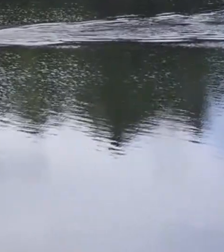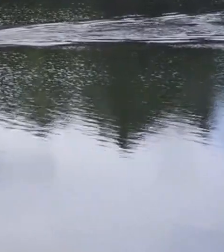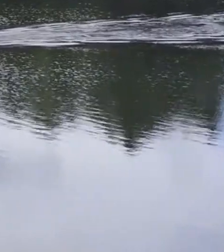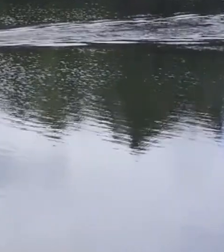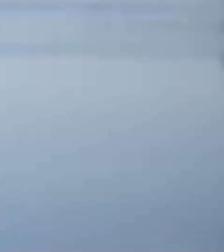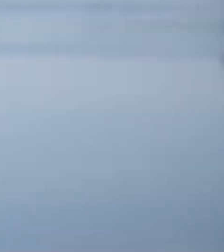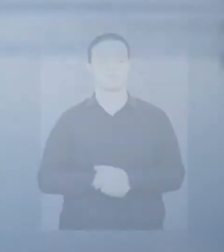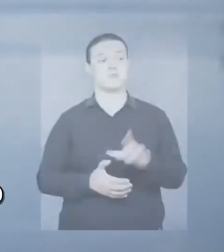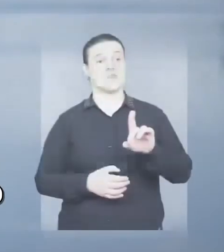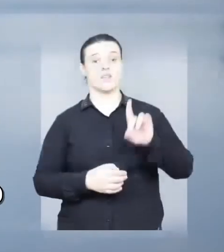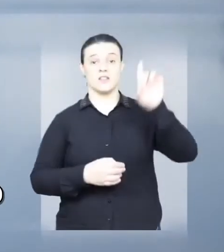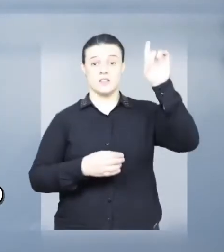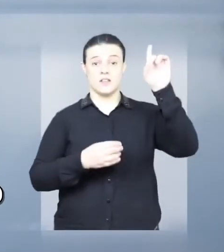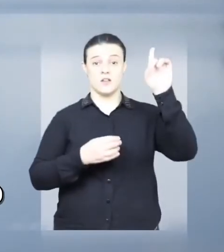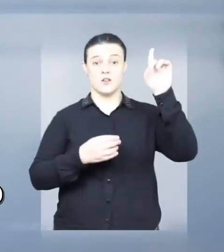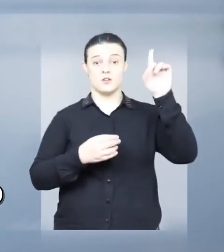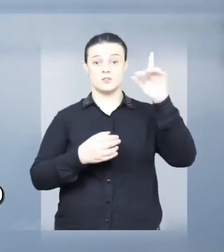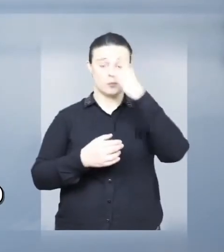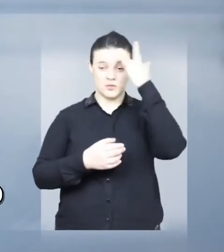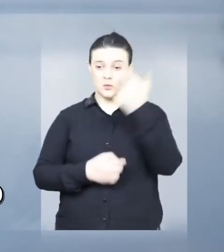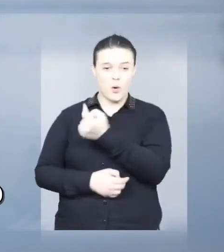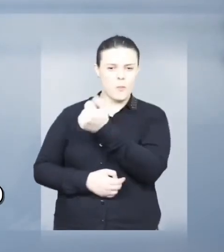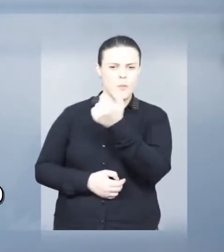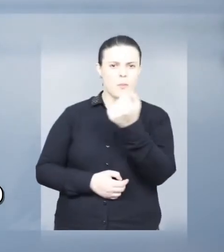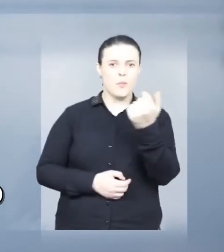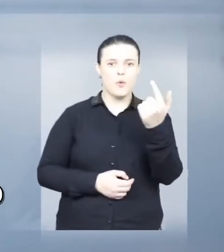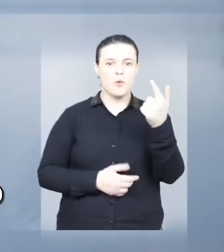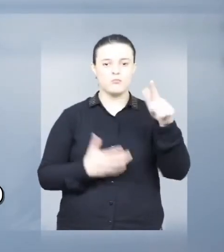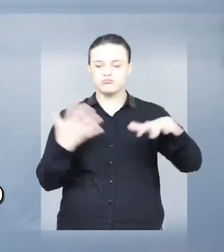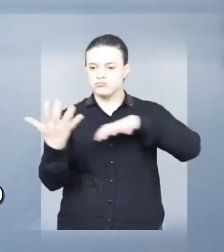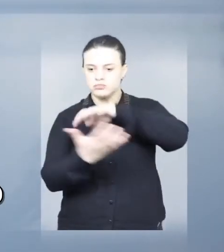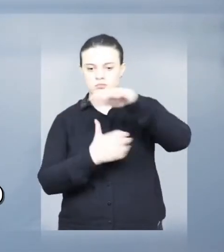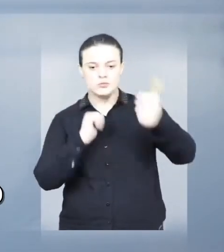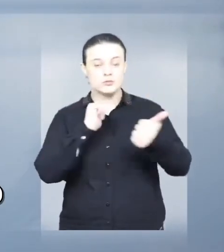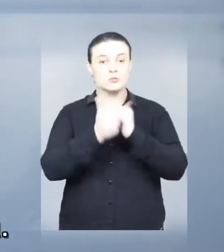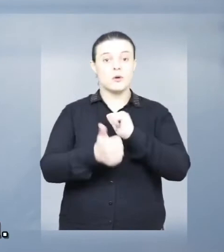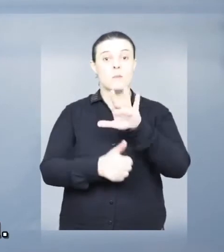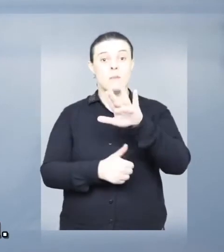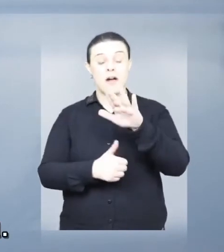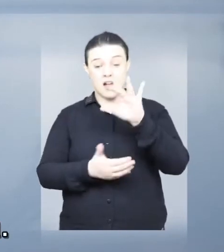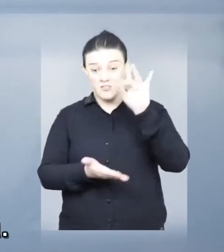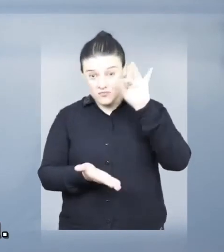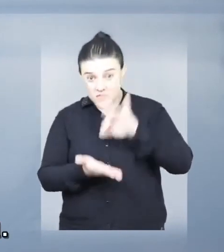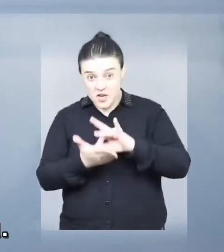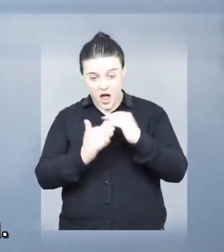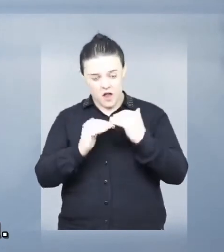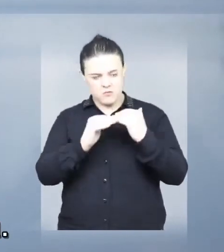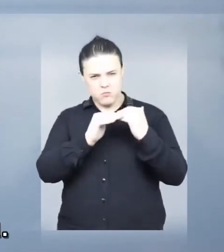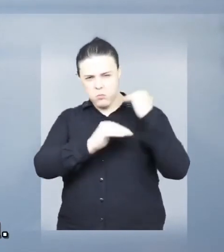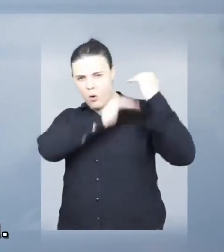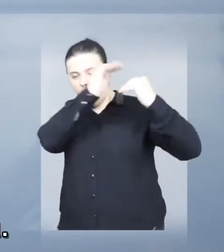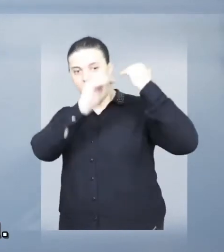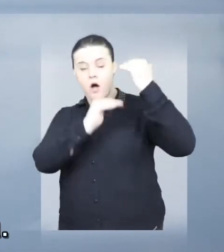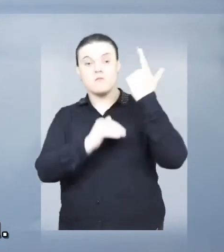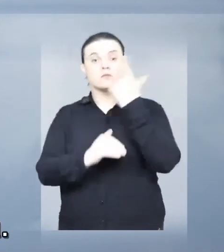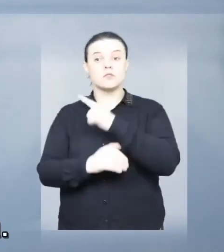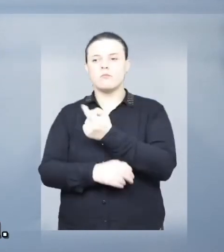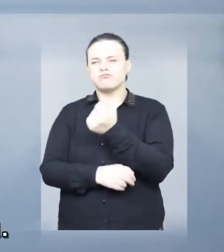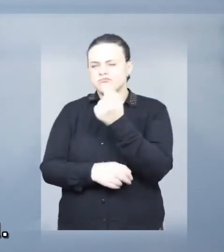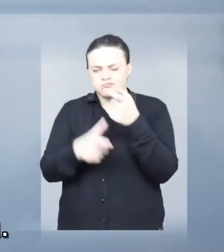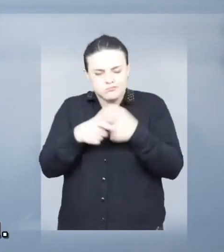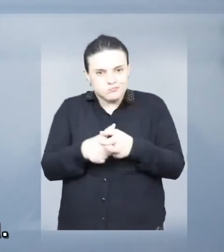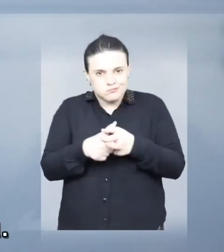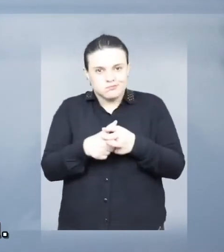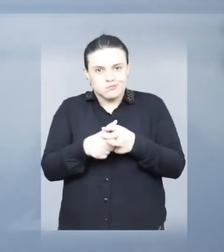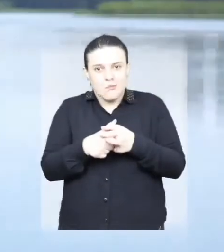Leonardo. Deus coloca muito poucos no universo, muitos esportistas, mas atleta de alto rendimento faz parte de uma